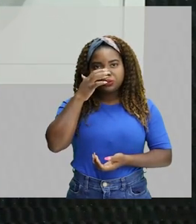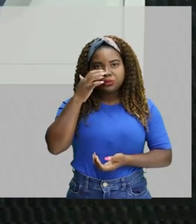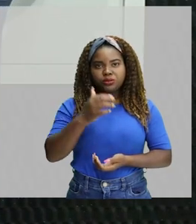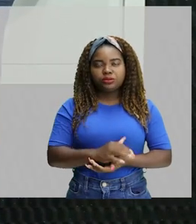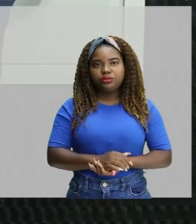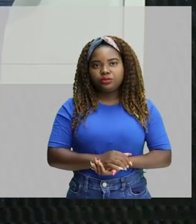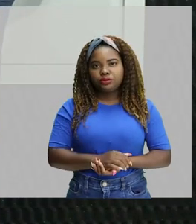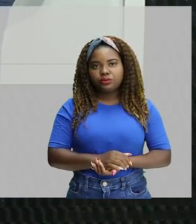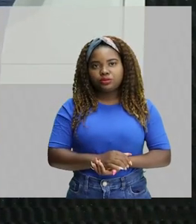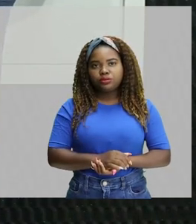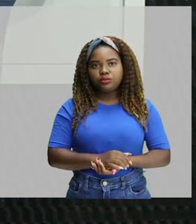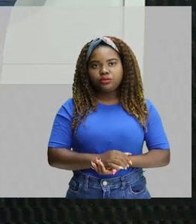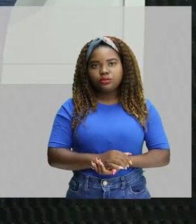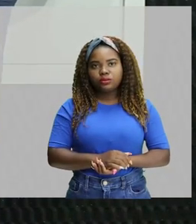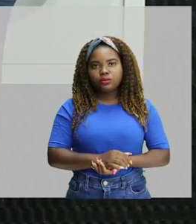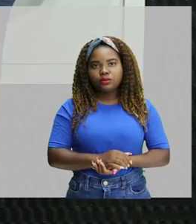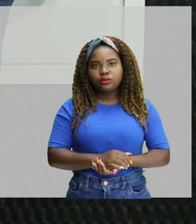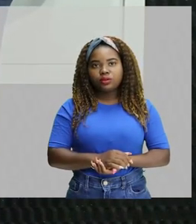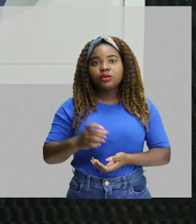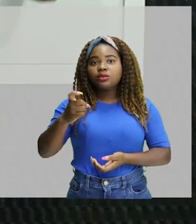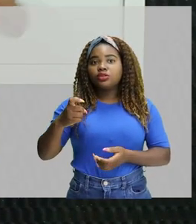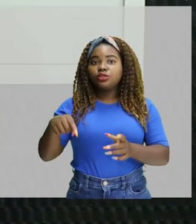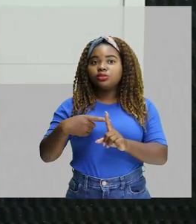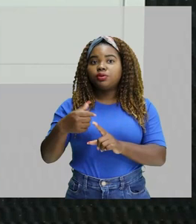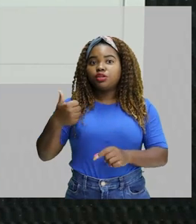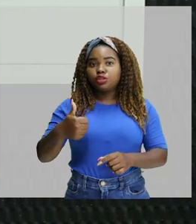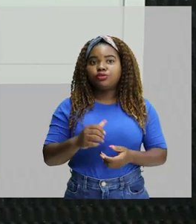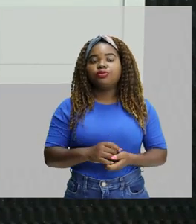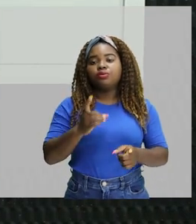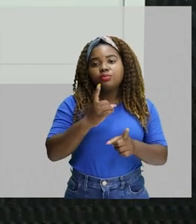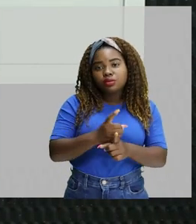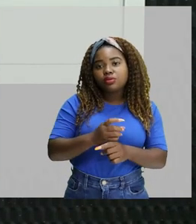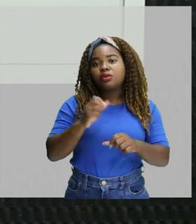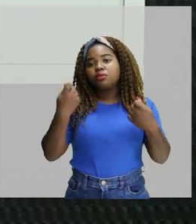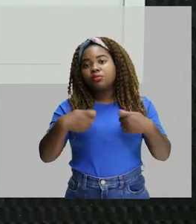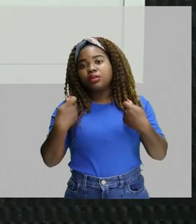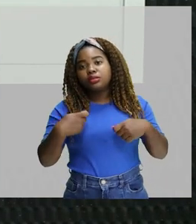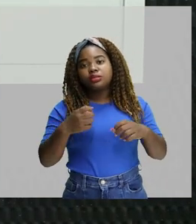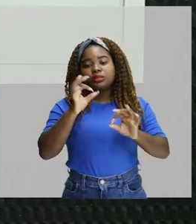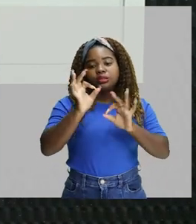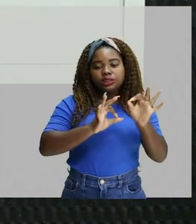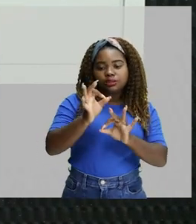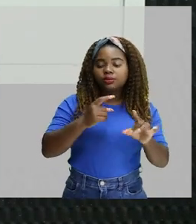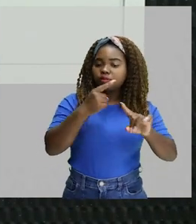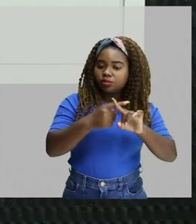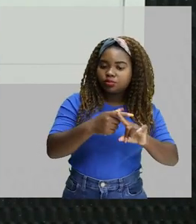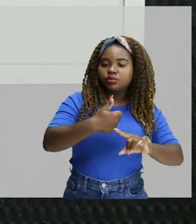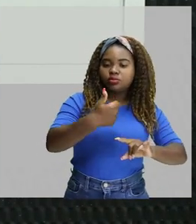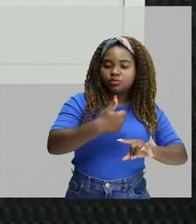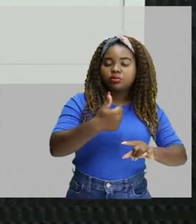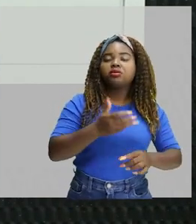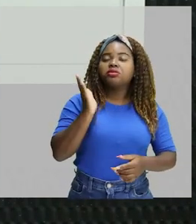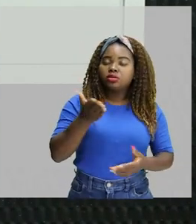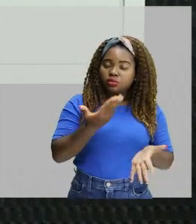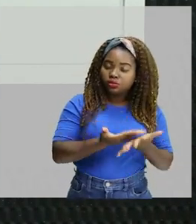ora então para encontrar o polinômio a x eu tenho que realizar essas operações fazer essa multiplicação que é algo que a gente já